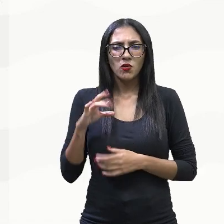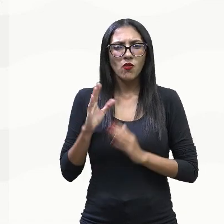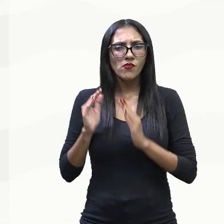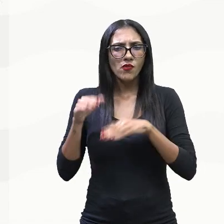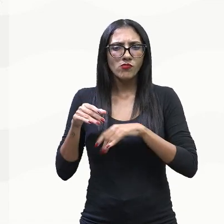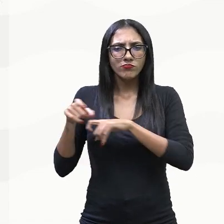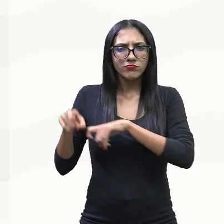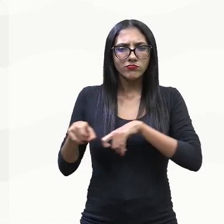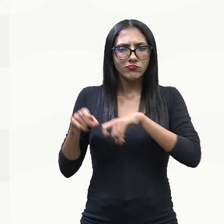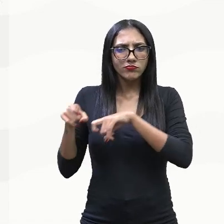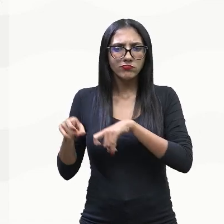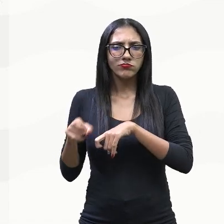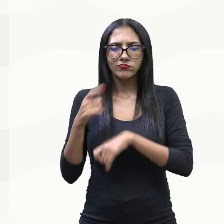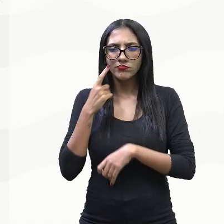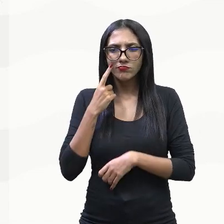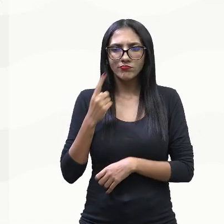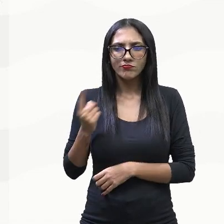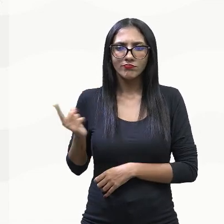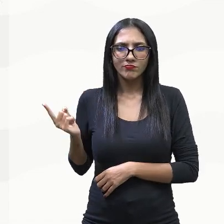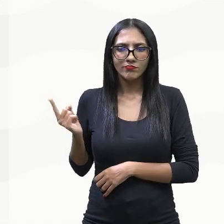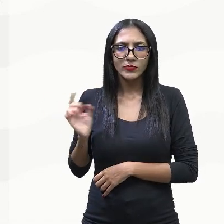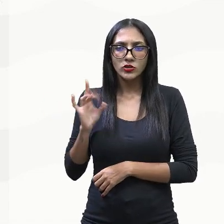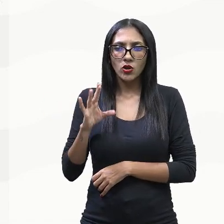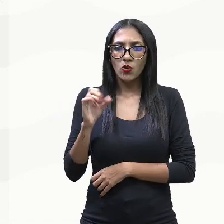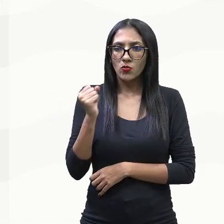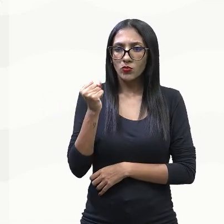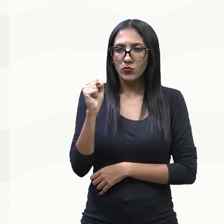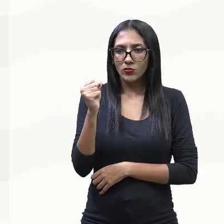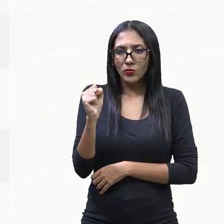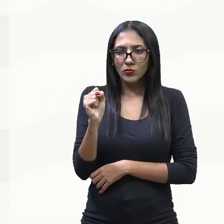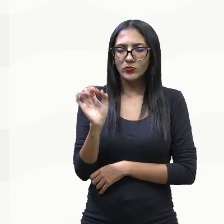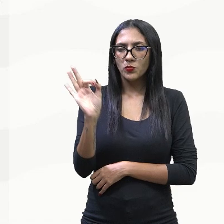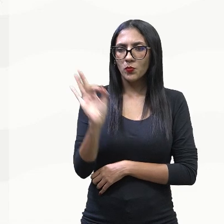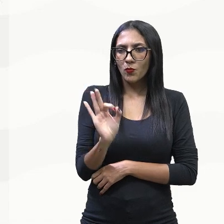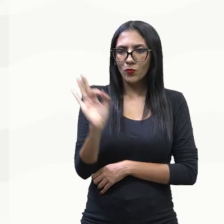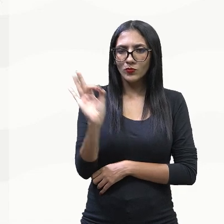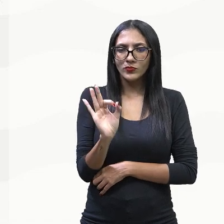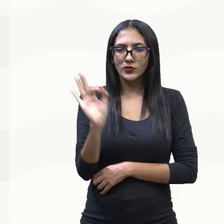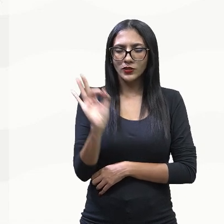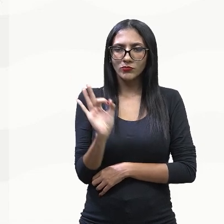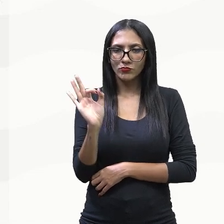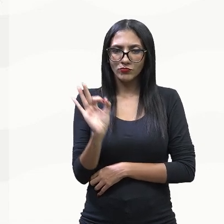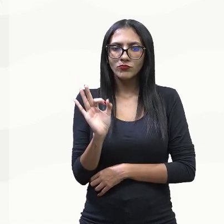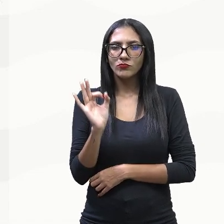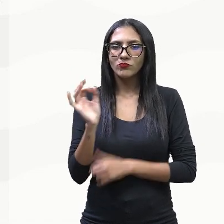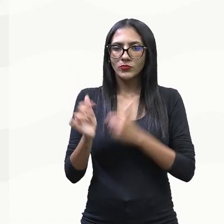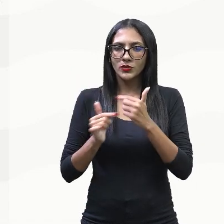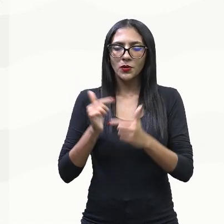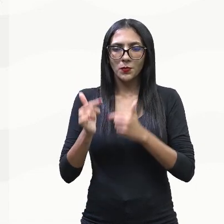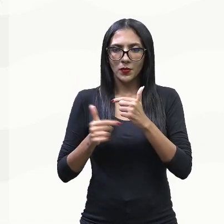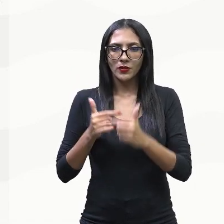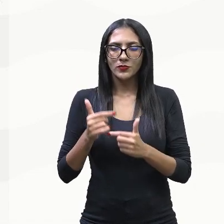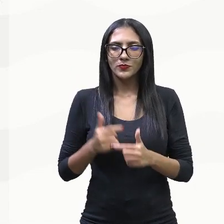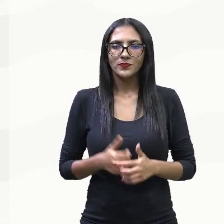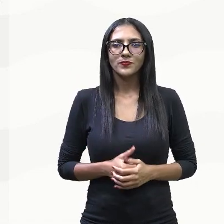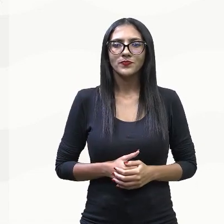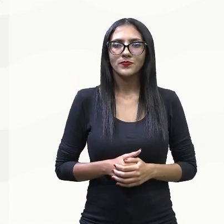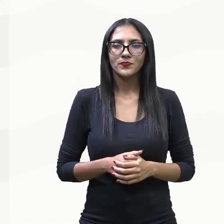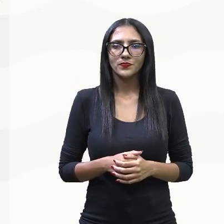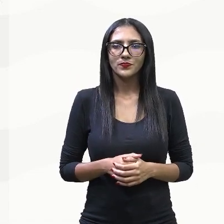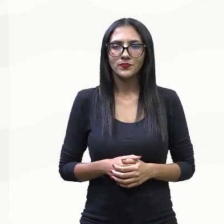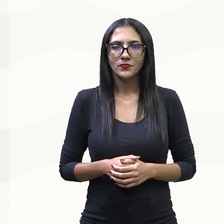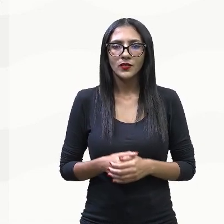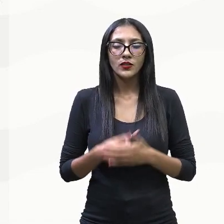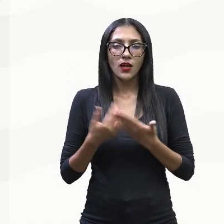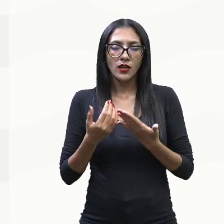vez, incorpora 8% dos ocupados no restante do país. Aí, a